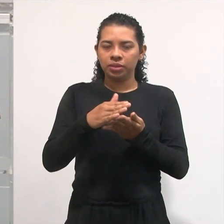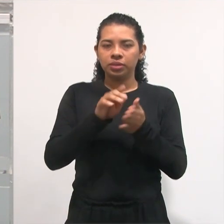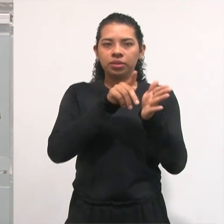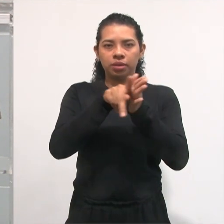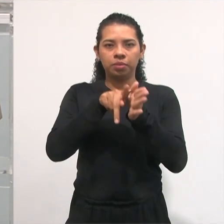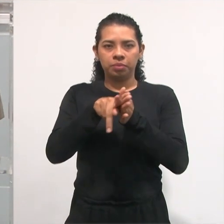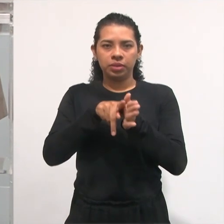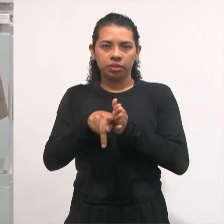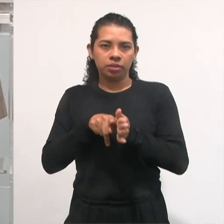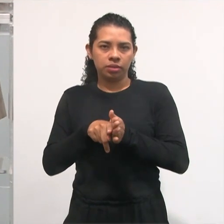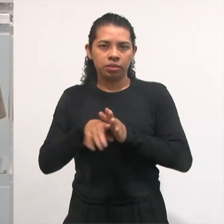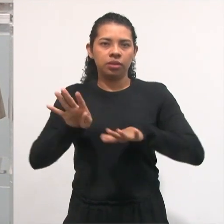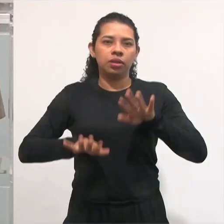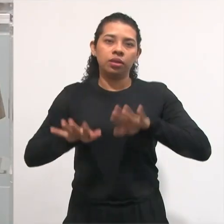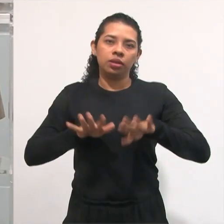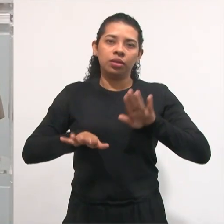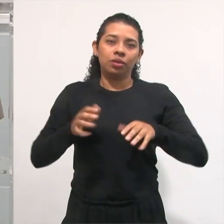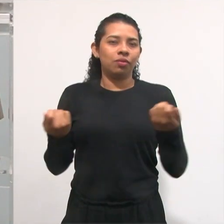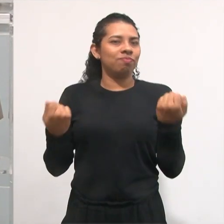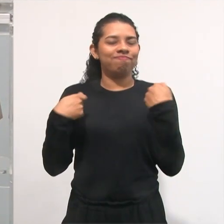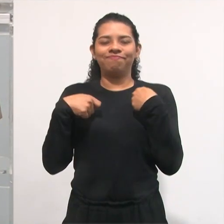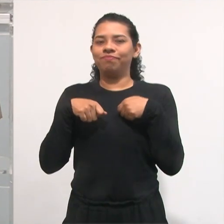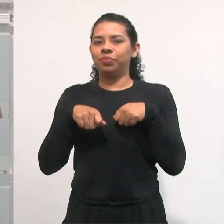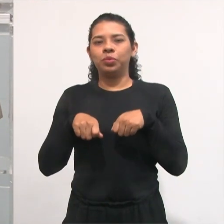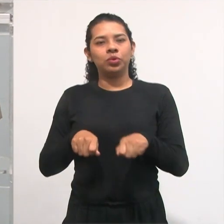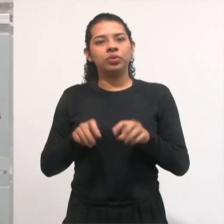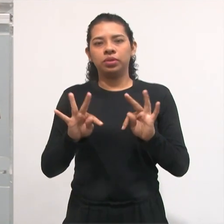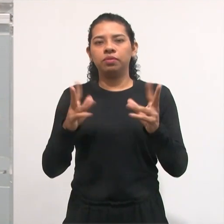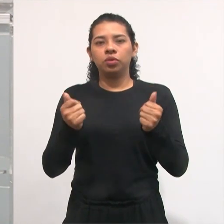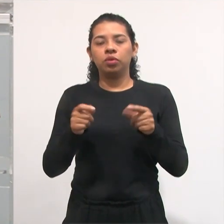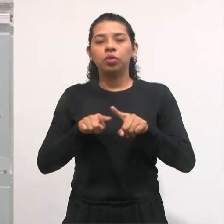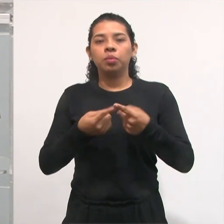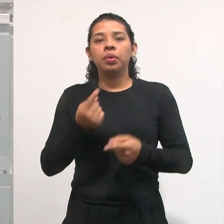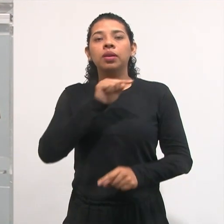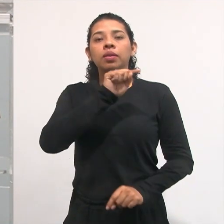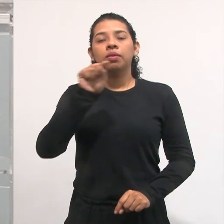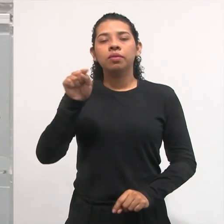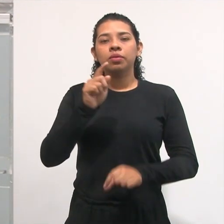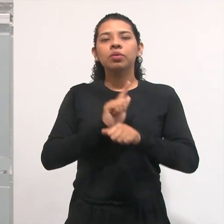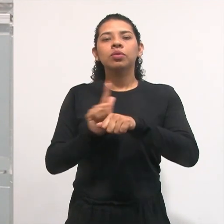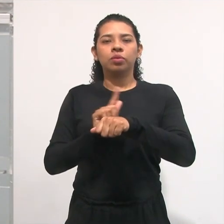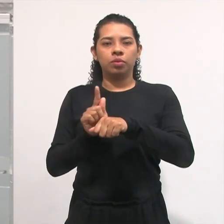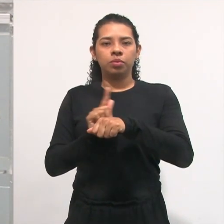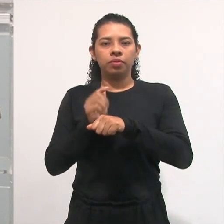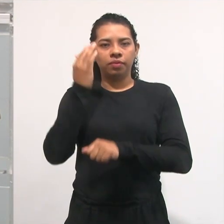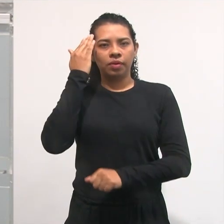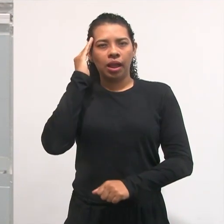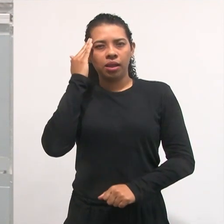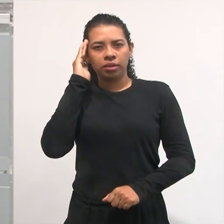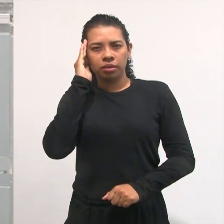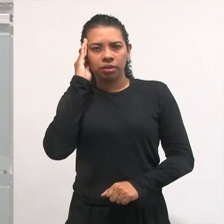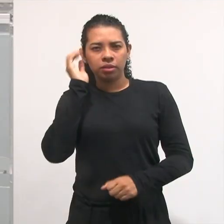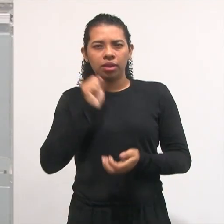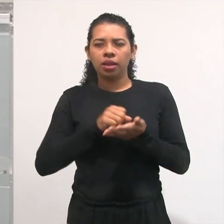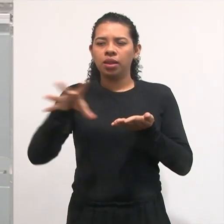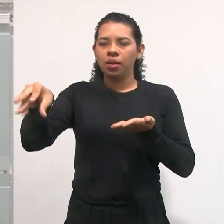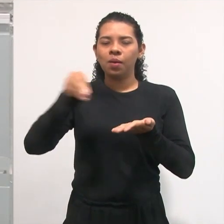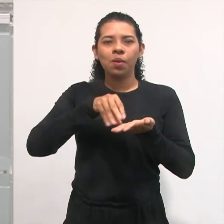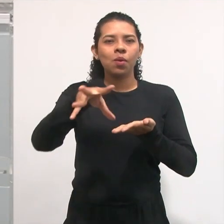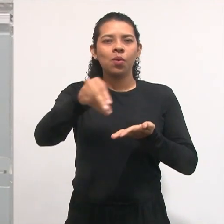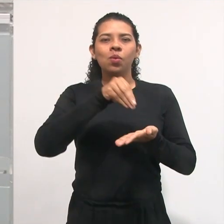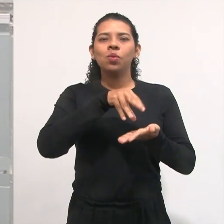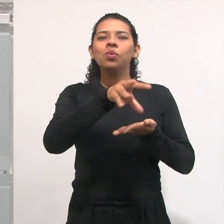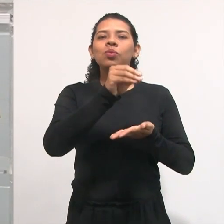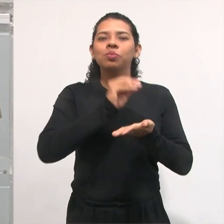sua pesquisa, de levantar essas informações, porque talvez não seja possível coletar de todos, mas aí você como gestor vai